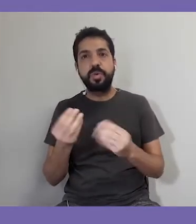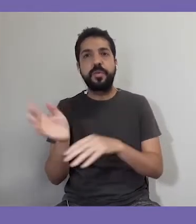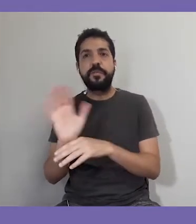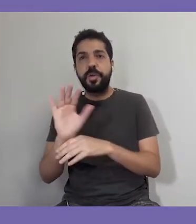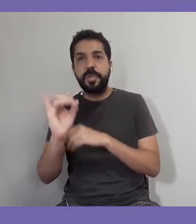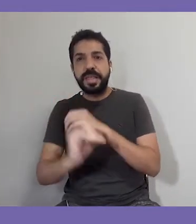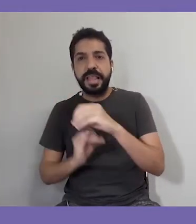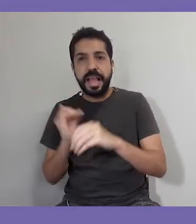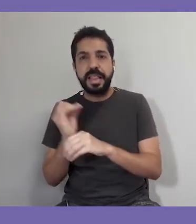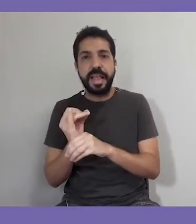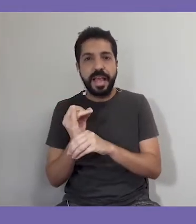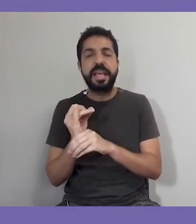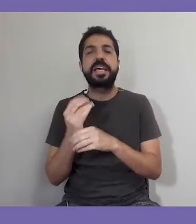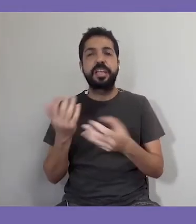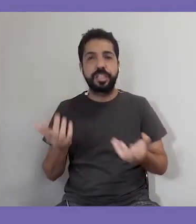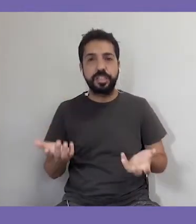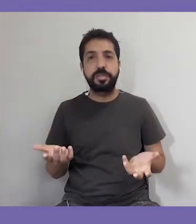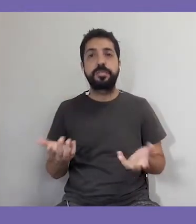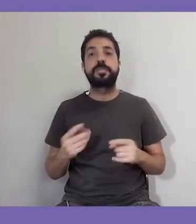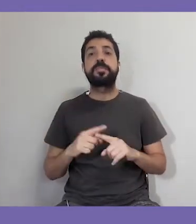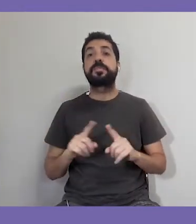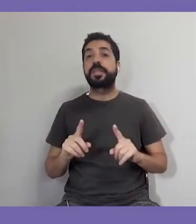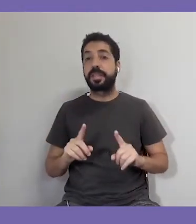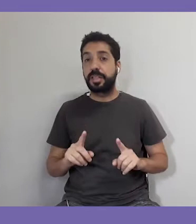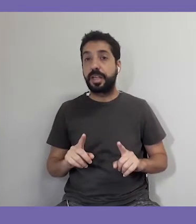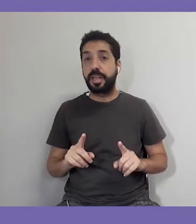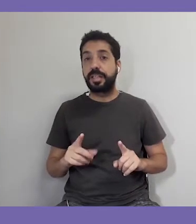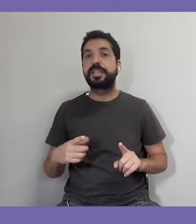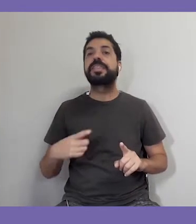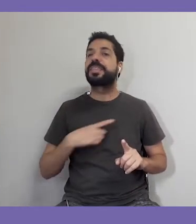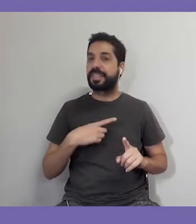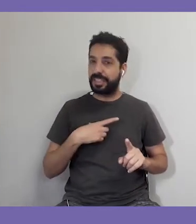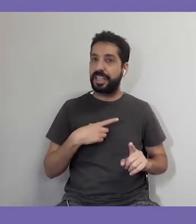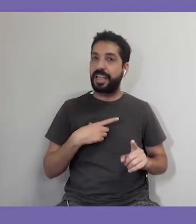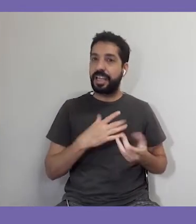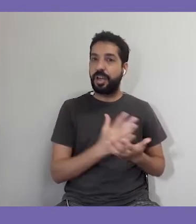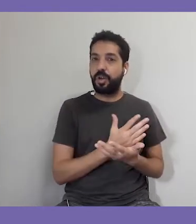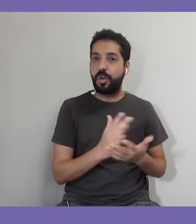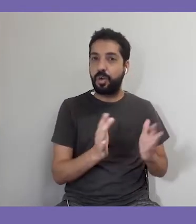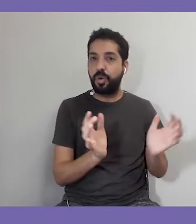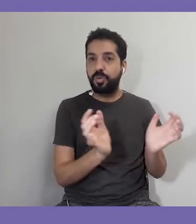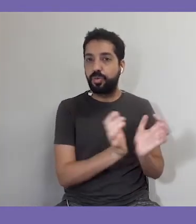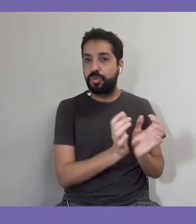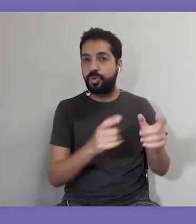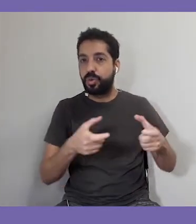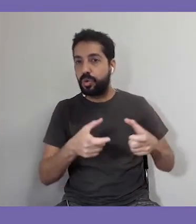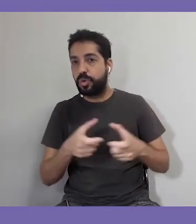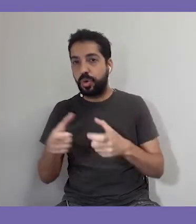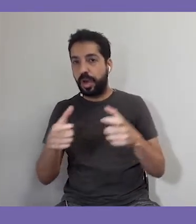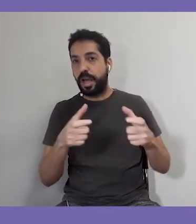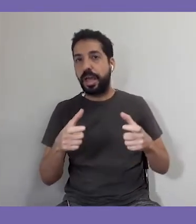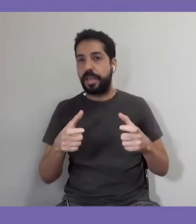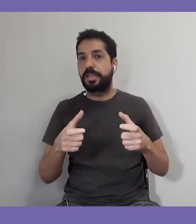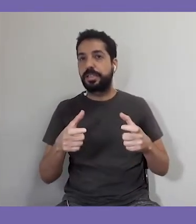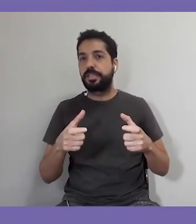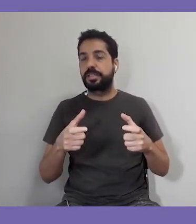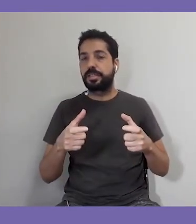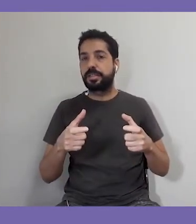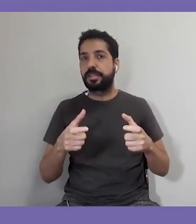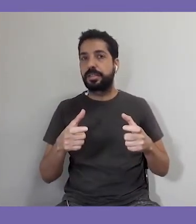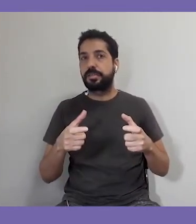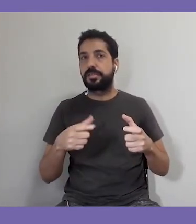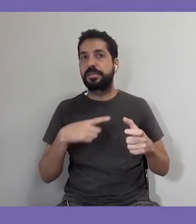muito streaming, muito filme na internet e tal, ele ainda propicia o acesso a títulos